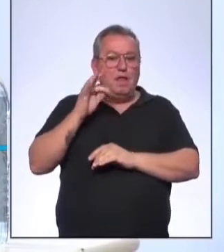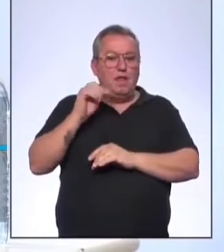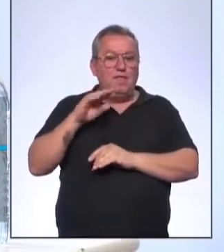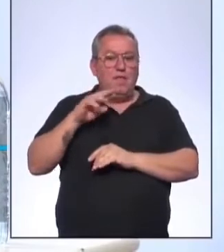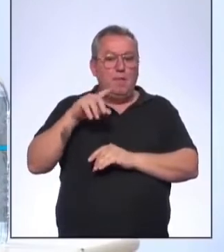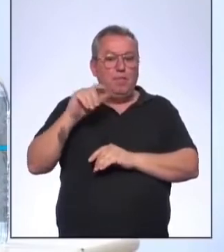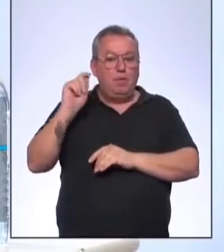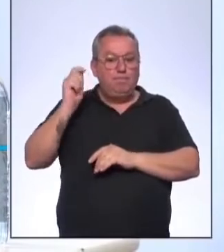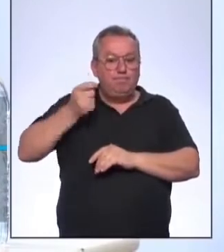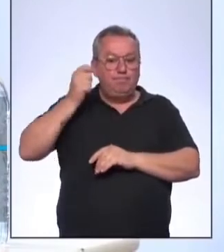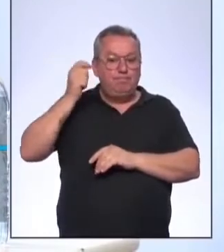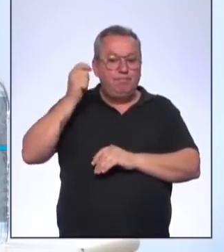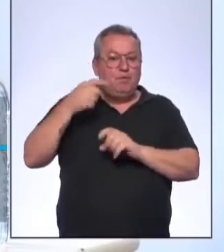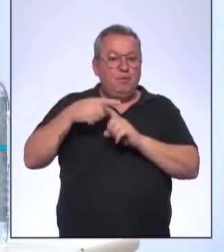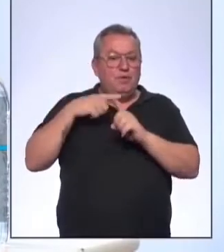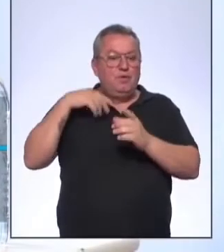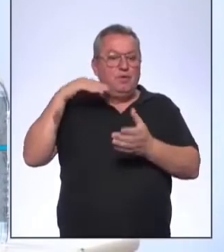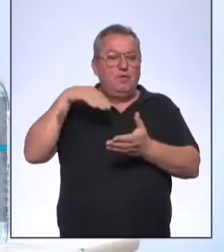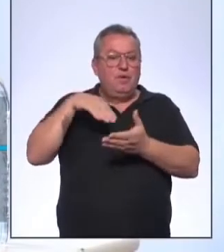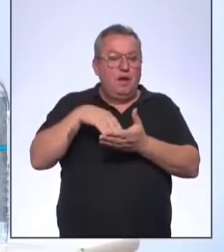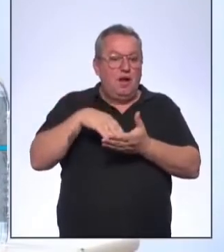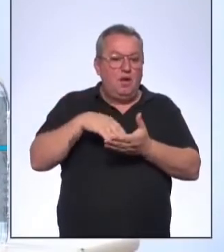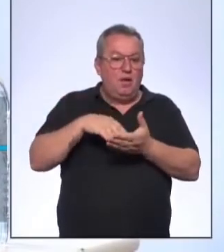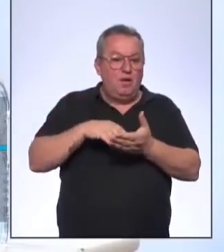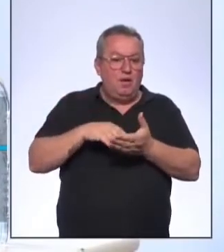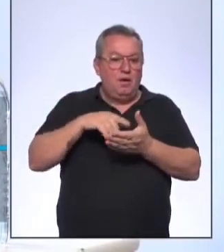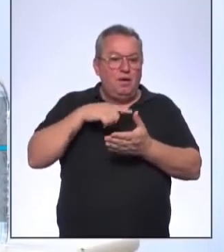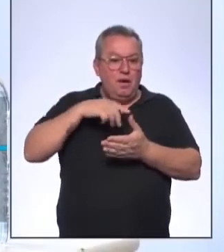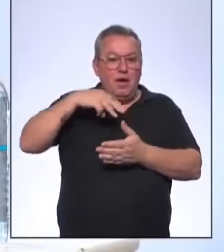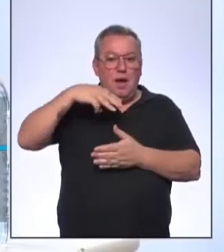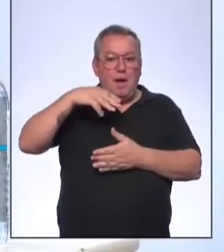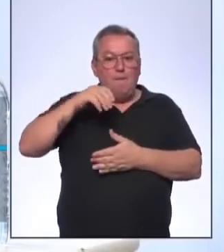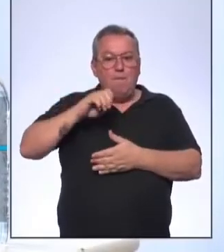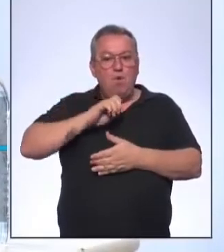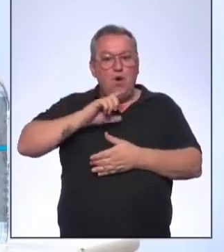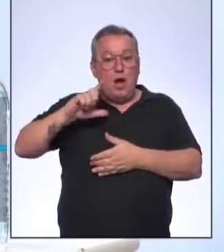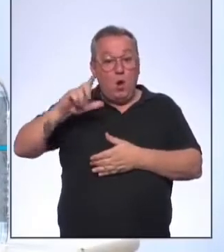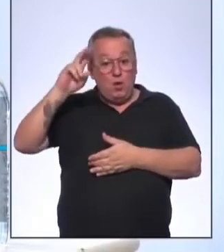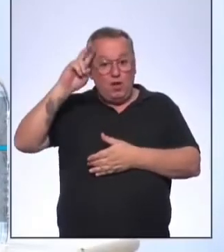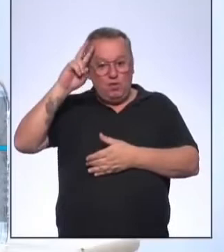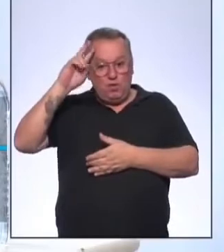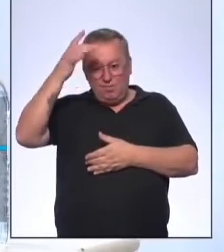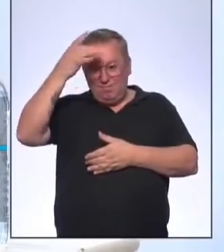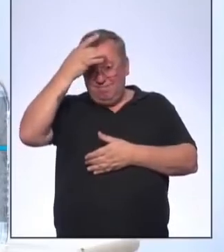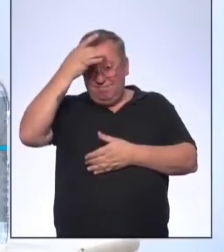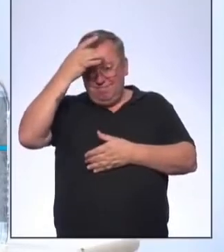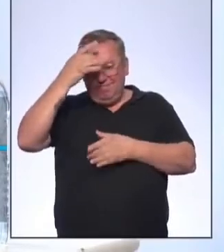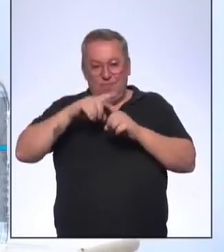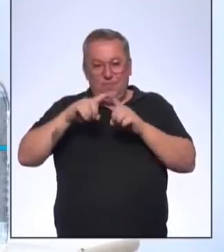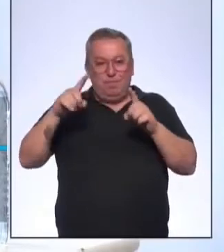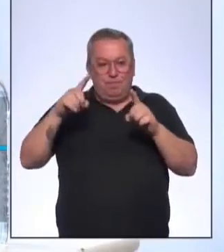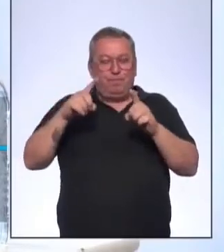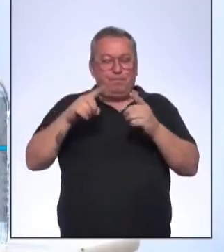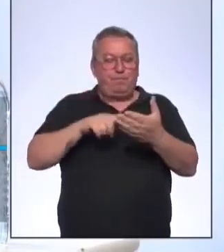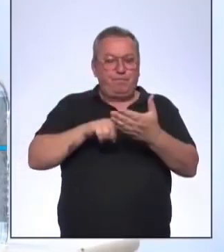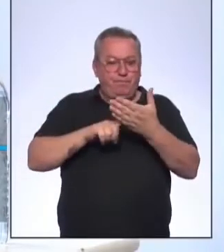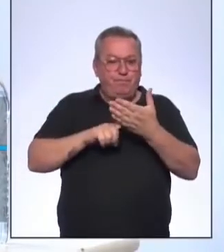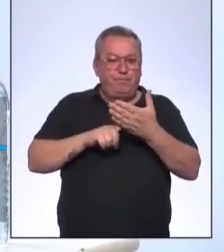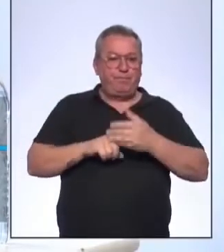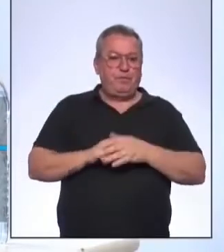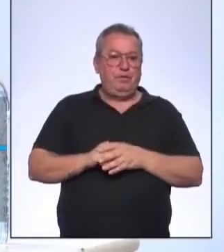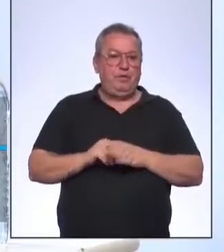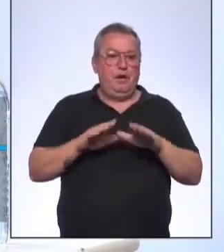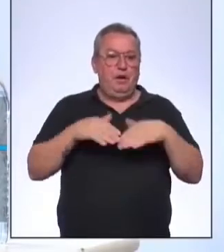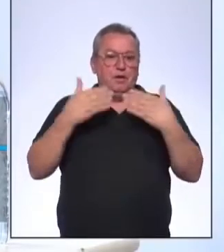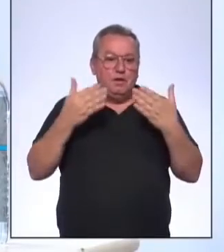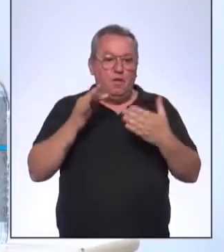muito mais explicitamente porque lá no final aparece a moral da história mas é da narrativa passaram ensinamento sim então